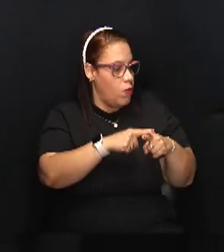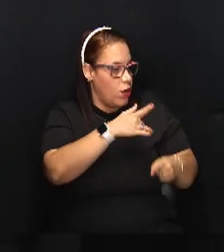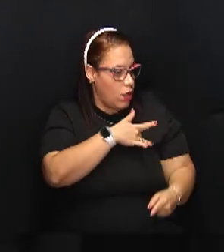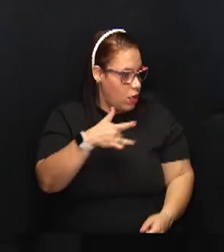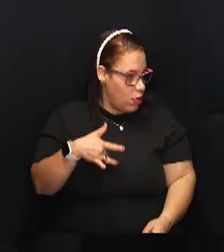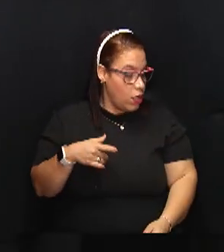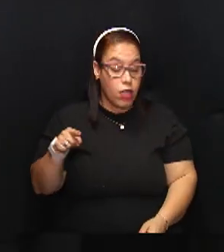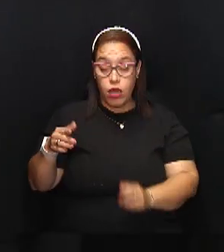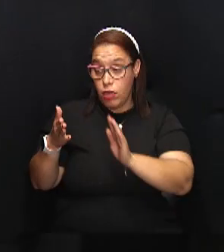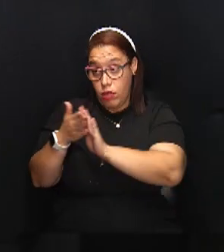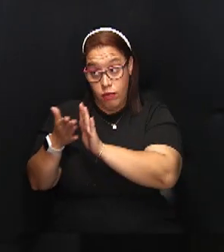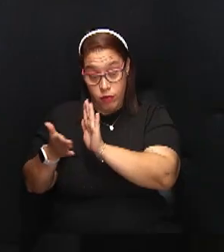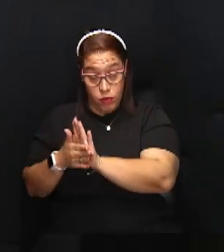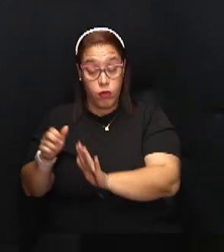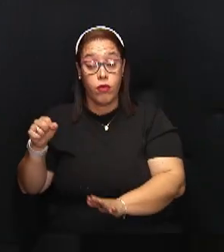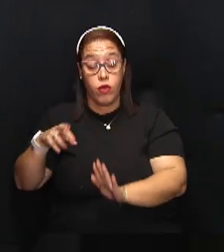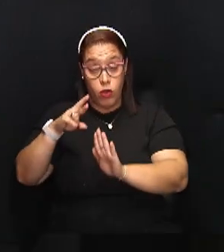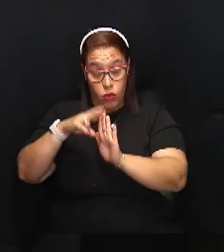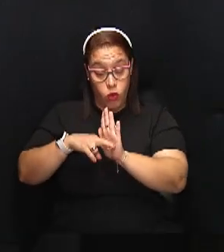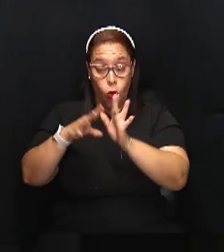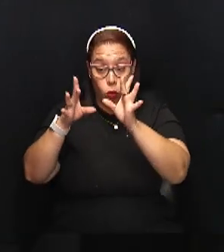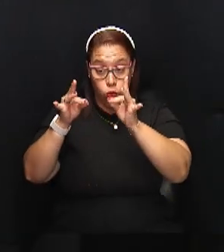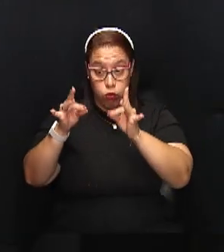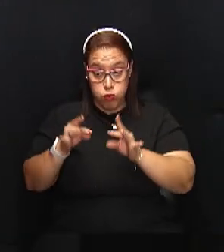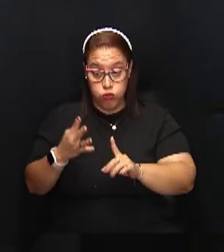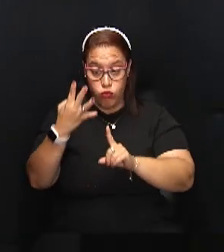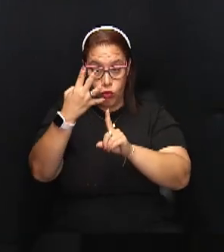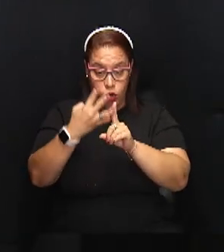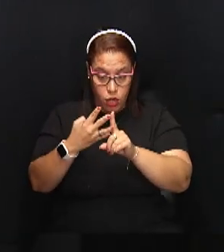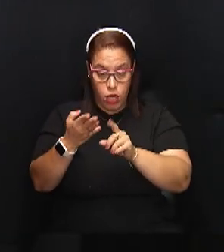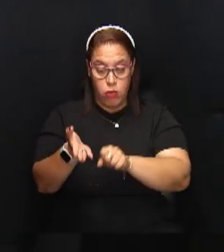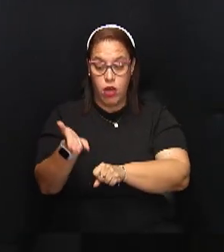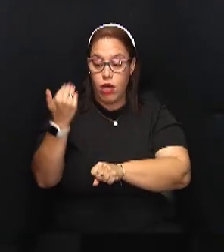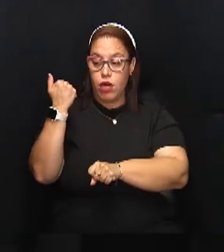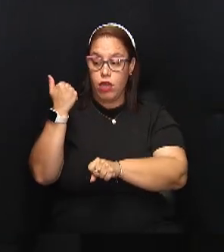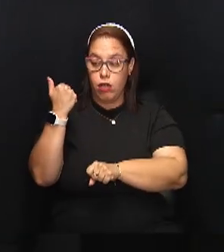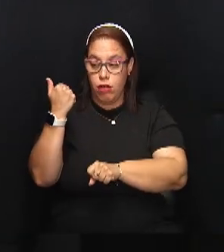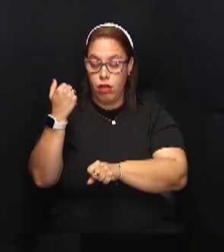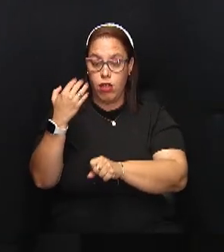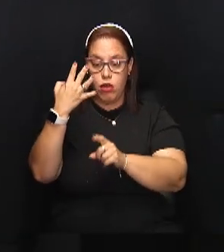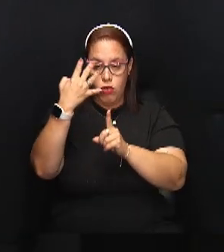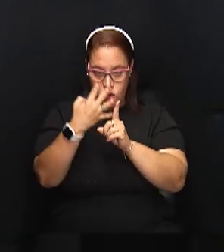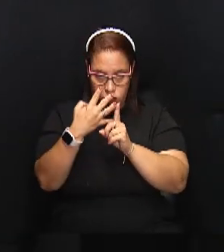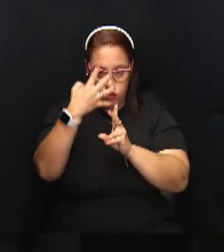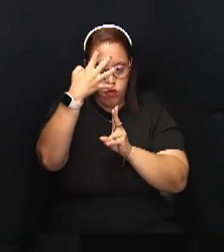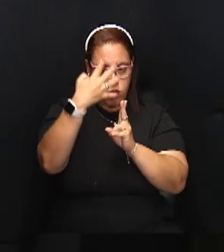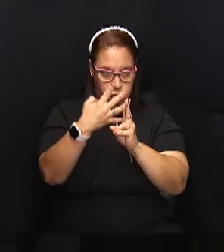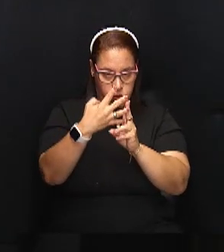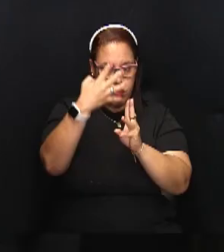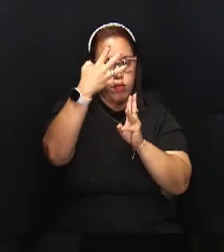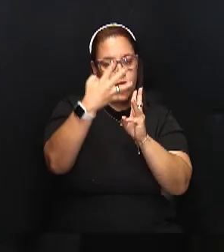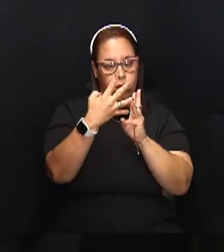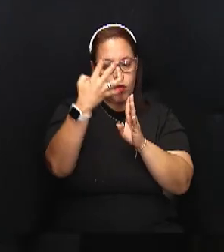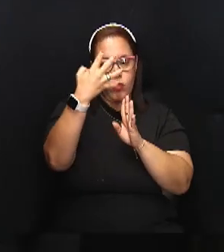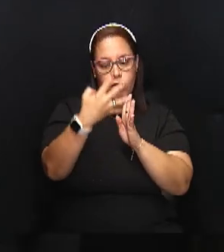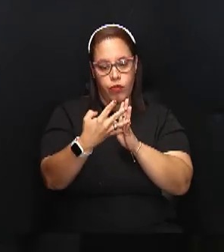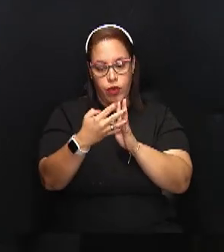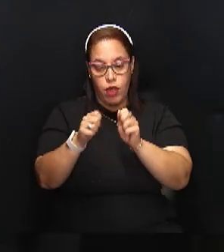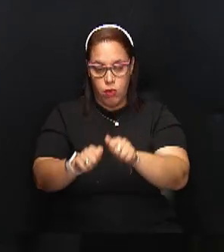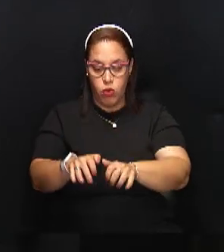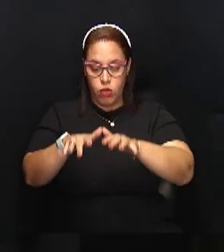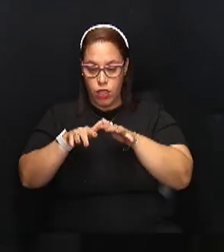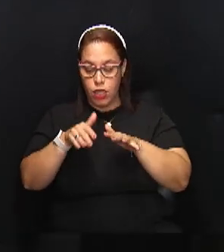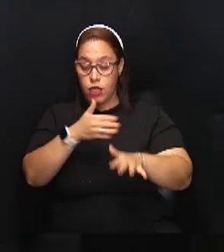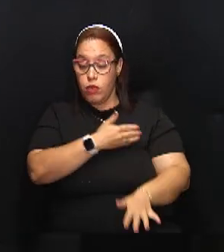a prestação, não é? Isso, é o relatório detalhado do quadrimestre anterior. Então, a cada quadrimestre é uma audiência